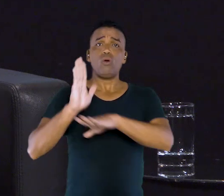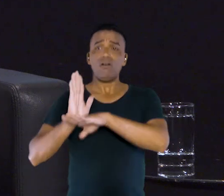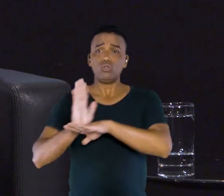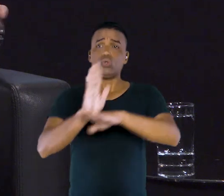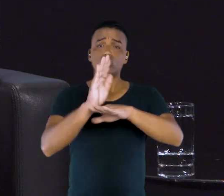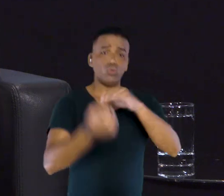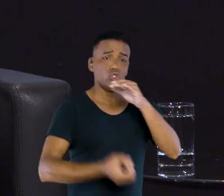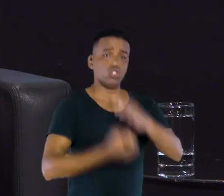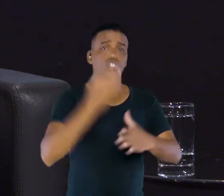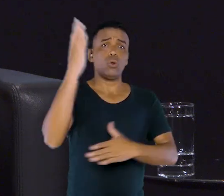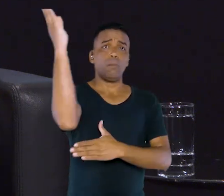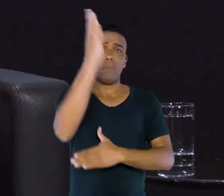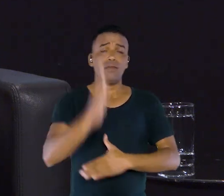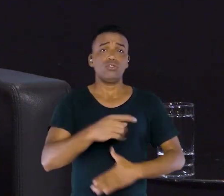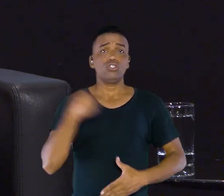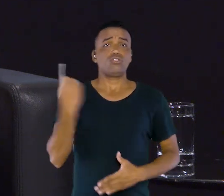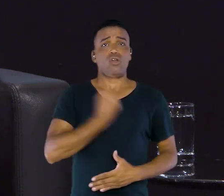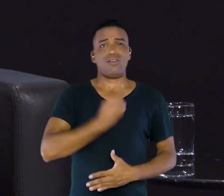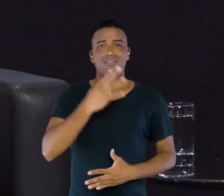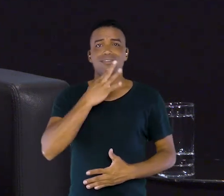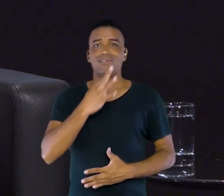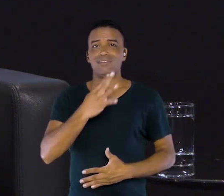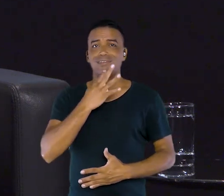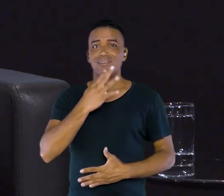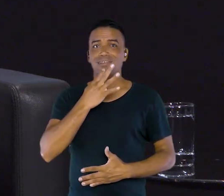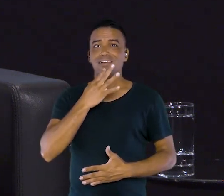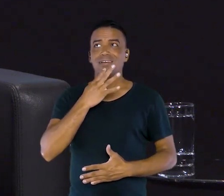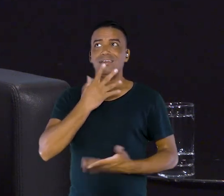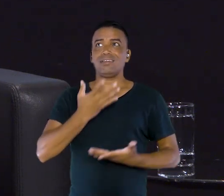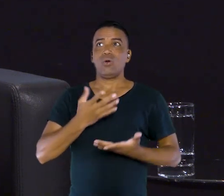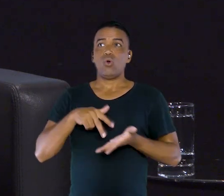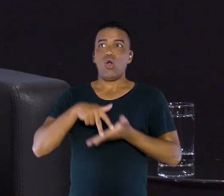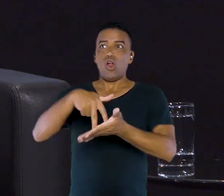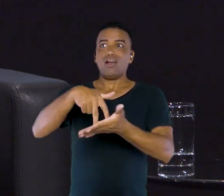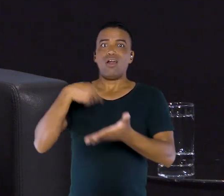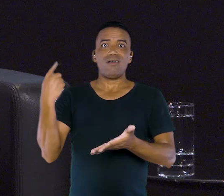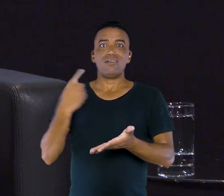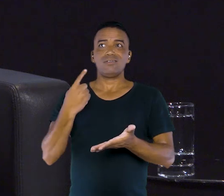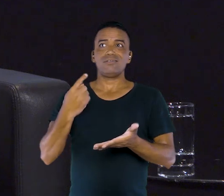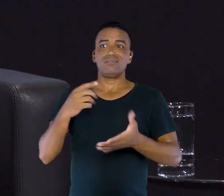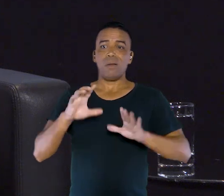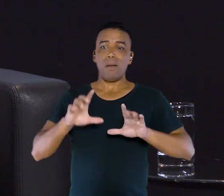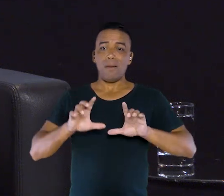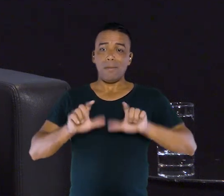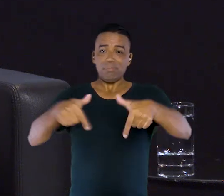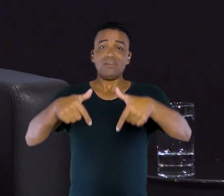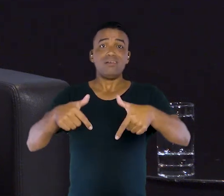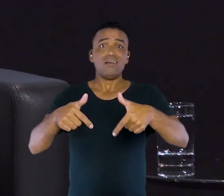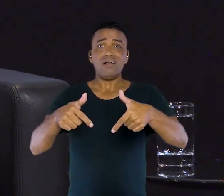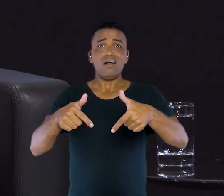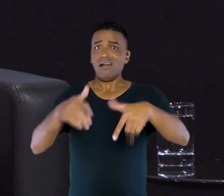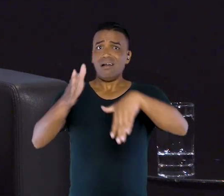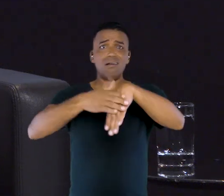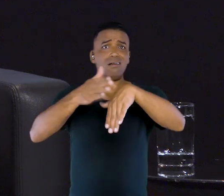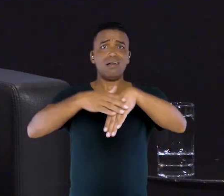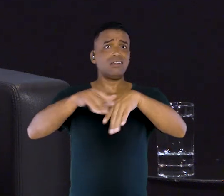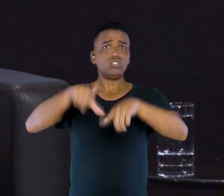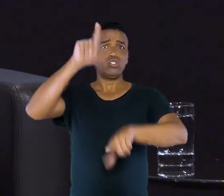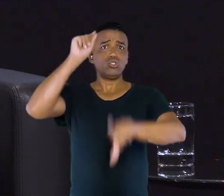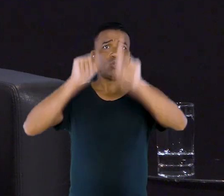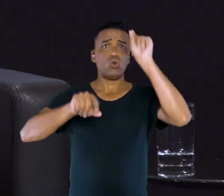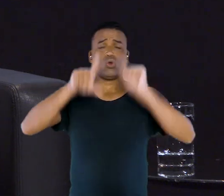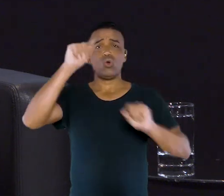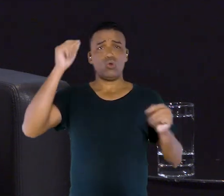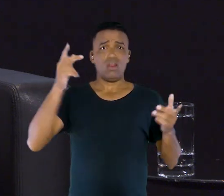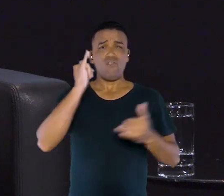que configurou esse Brasil que a gente conhece e que, na verdade, nos coloca numa situação muito importante de tomada de decisão. A